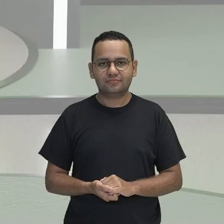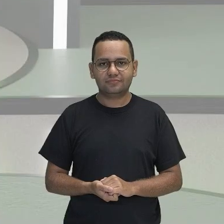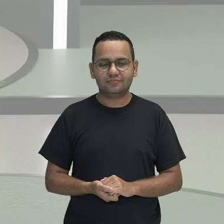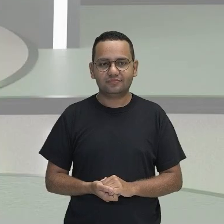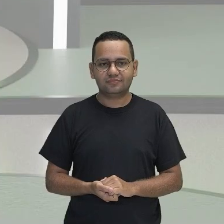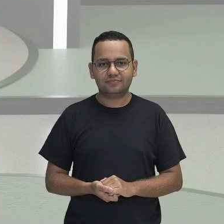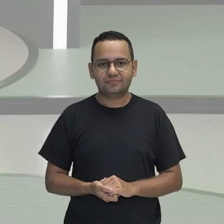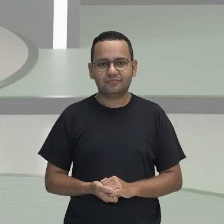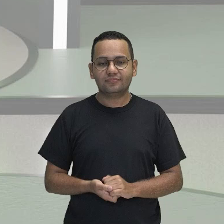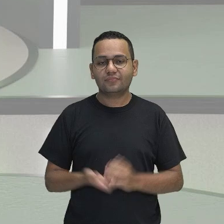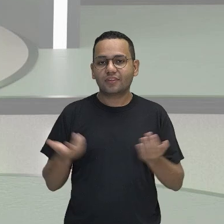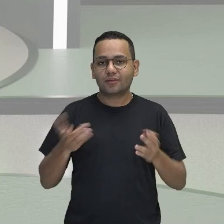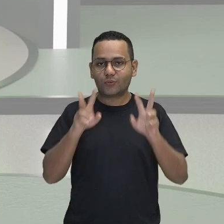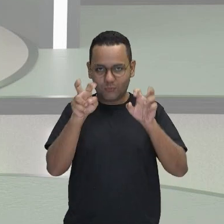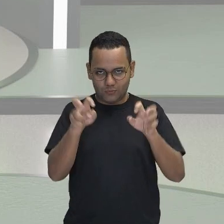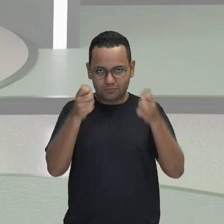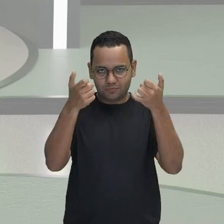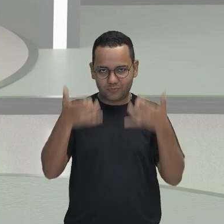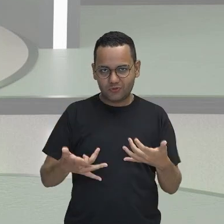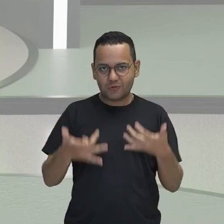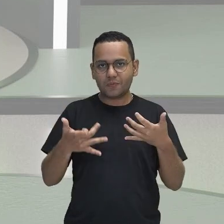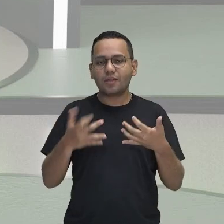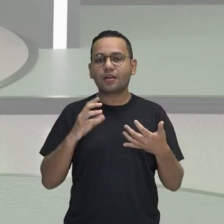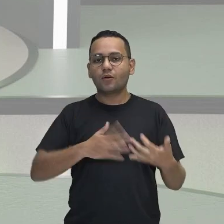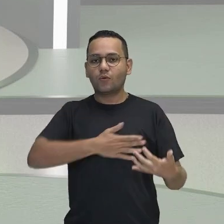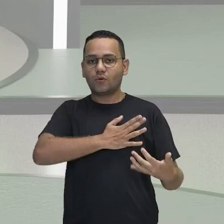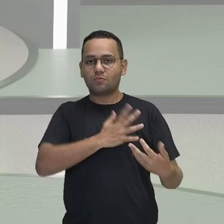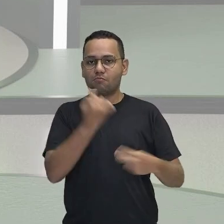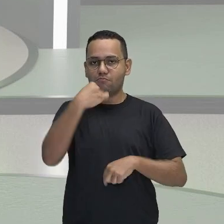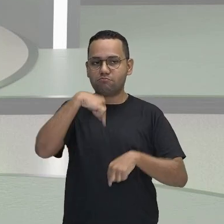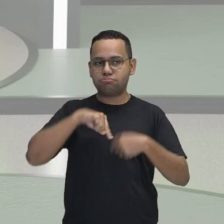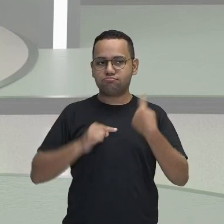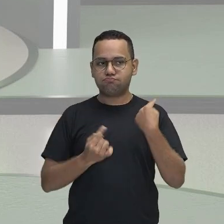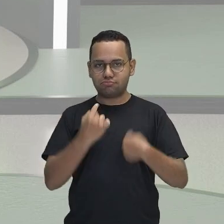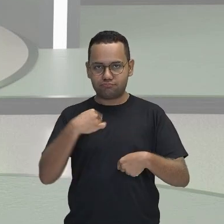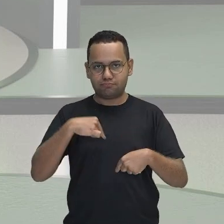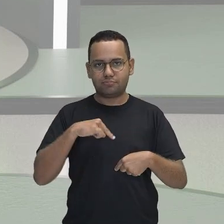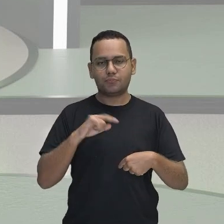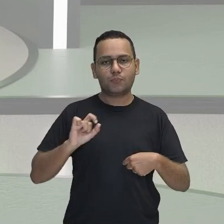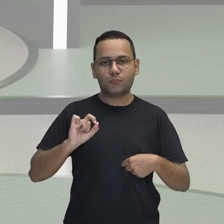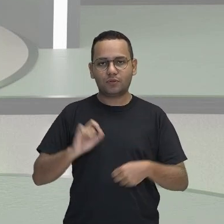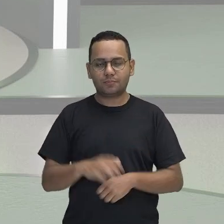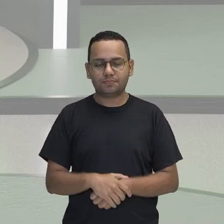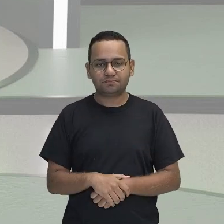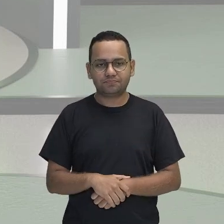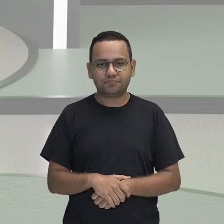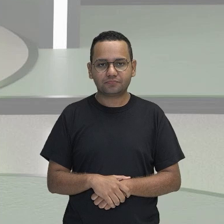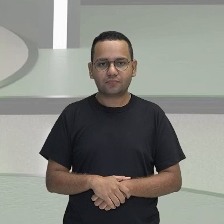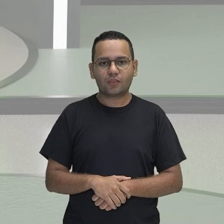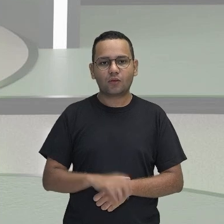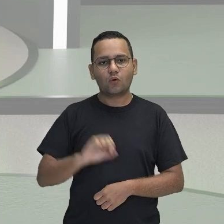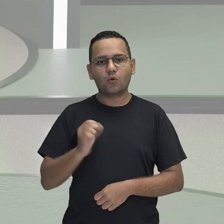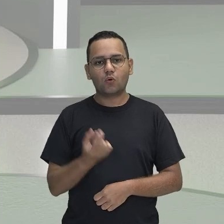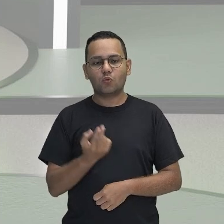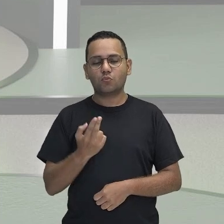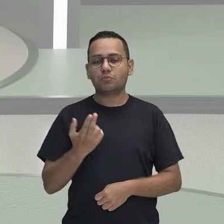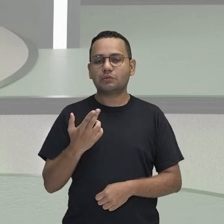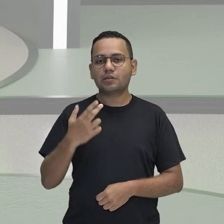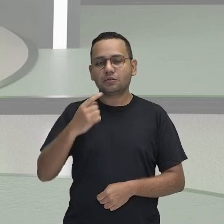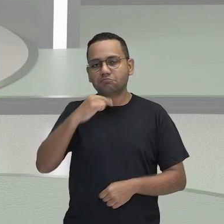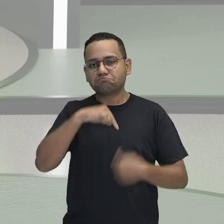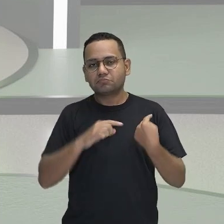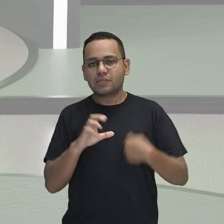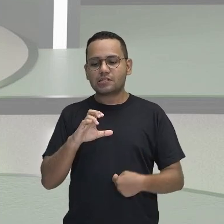Vamos falar sobre o sistema cardiovascular. Sistema cardiovascular ou sistema